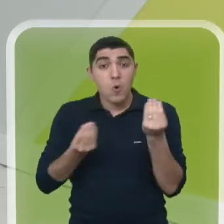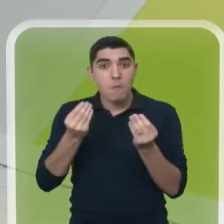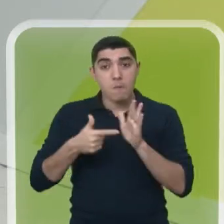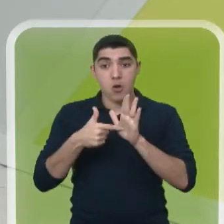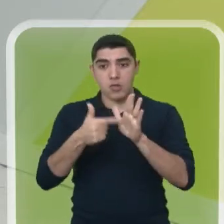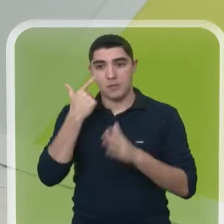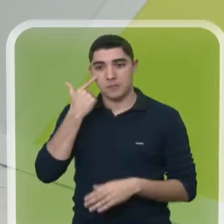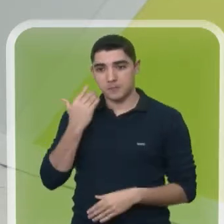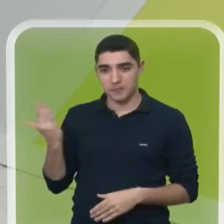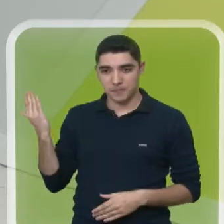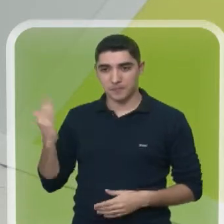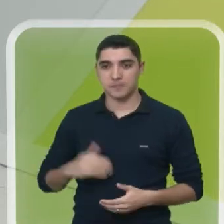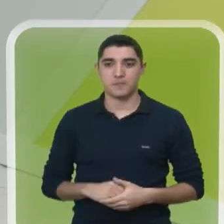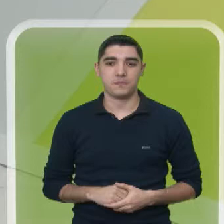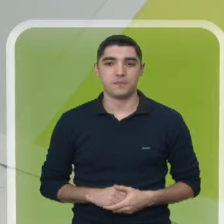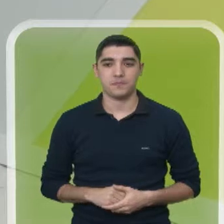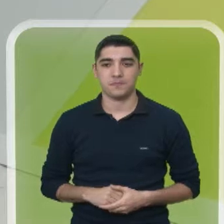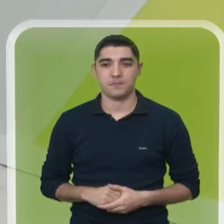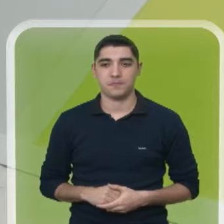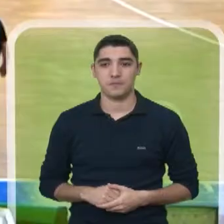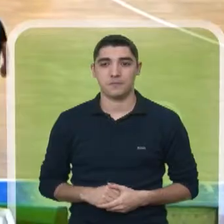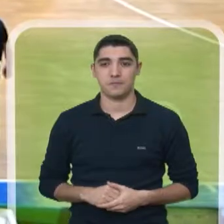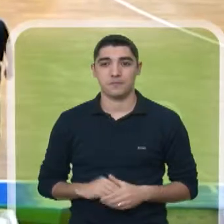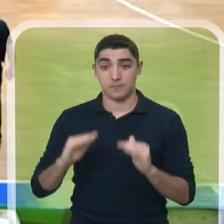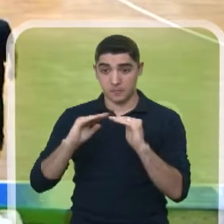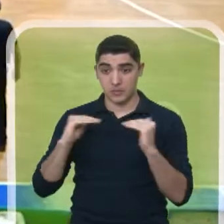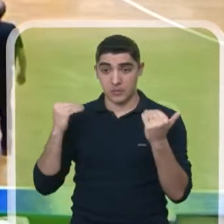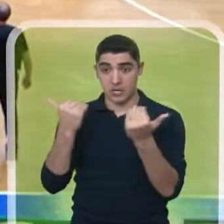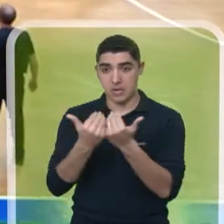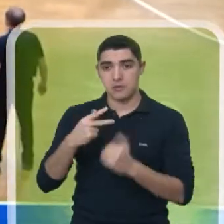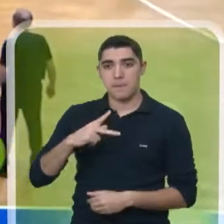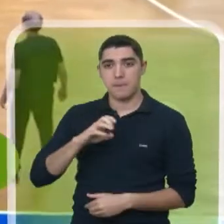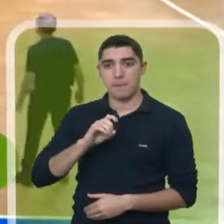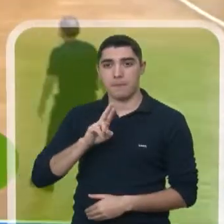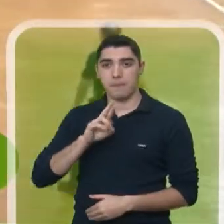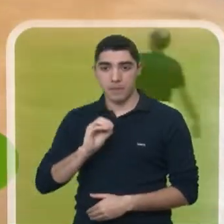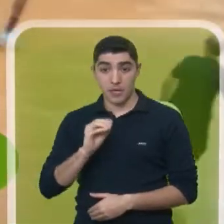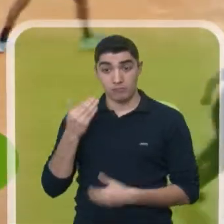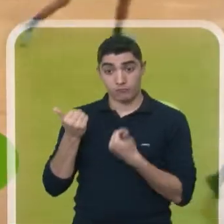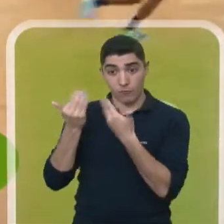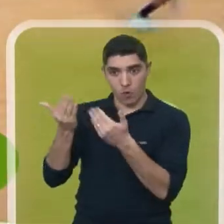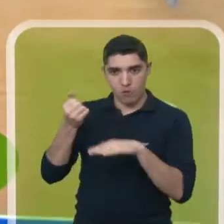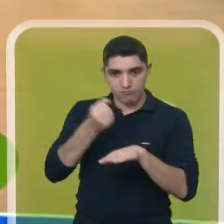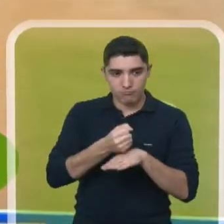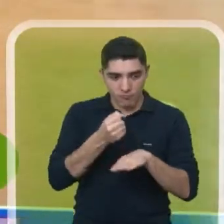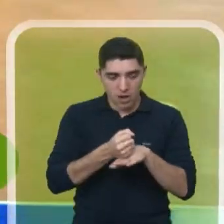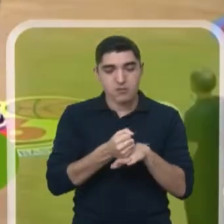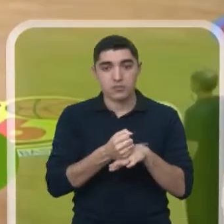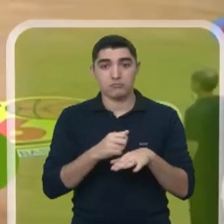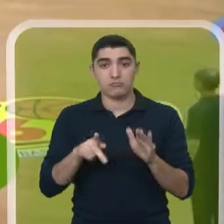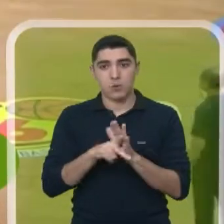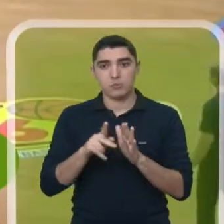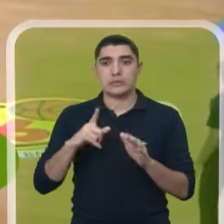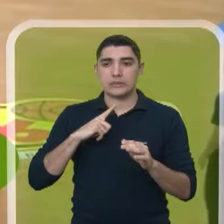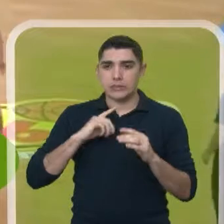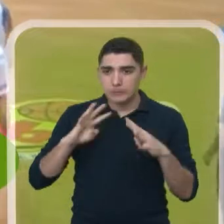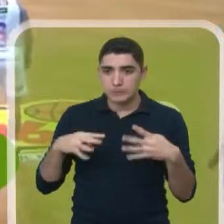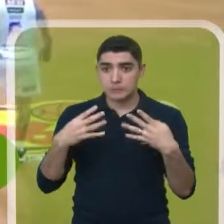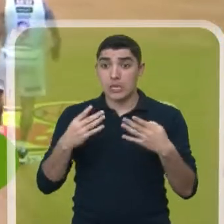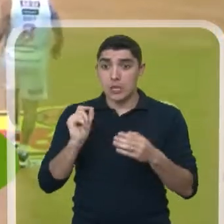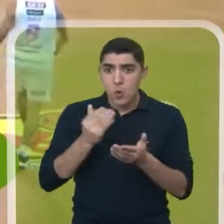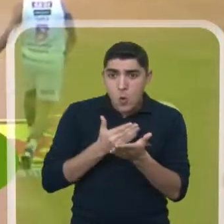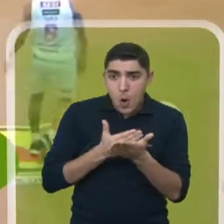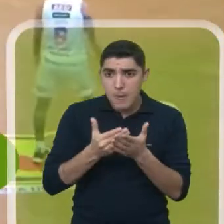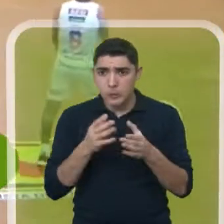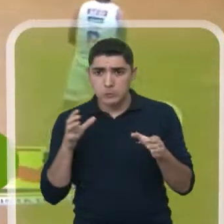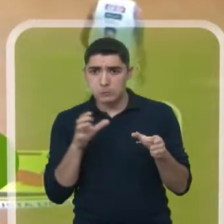Solta, Matheus! No ginásio Pedrocão, a bola subiu valendo vaga nas semifinais do Campeonato Paulista e quem começou dominando